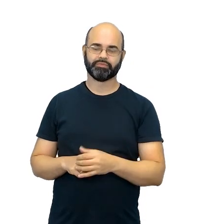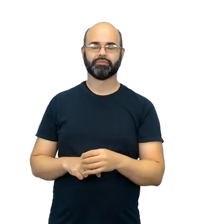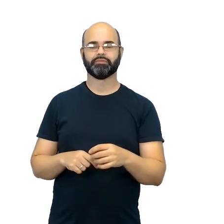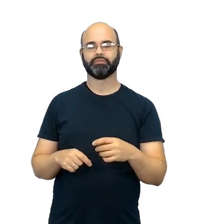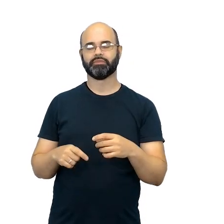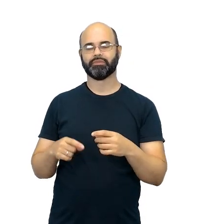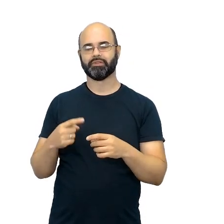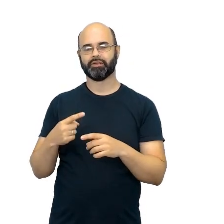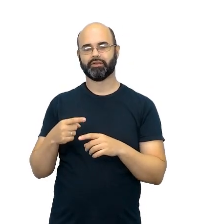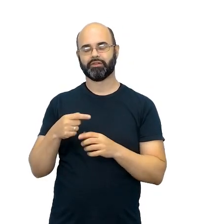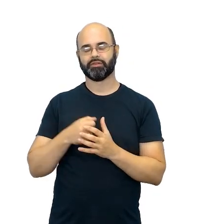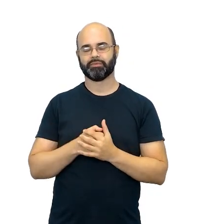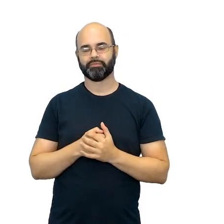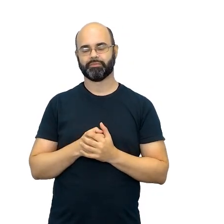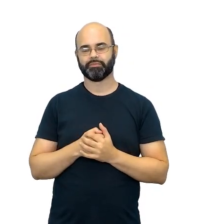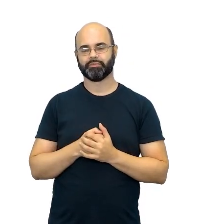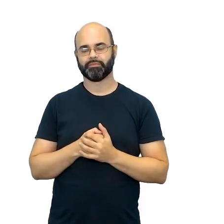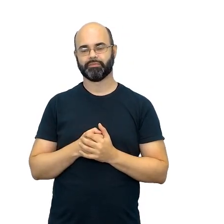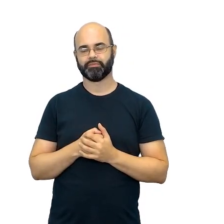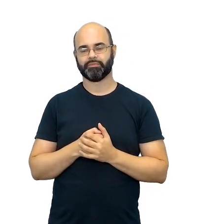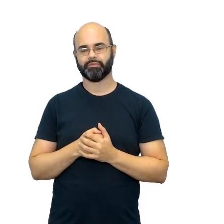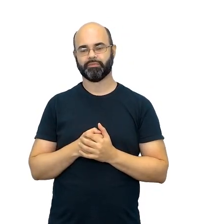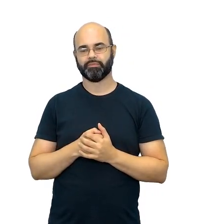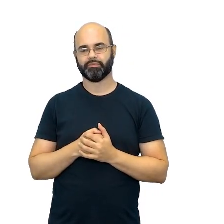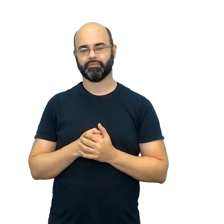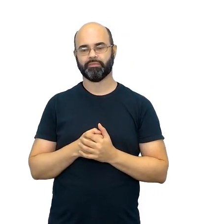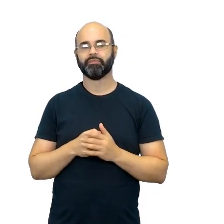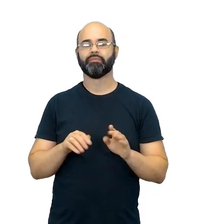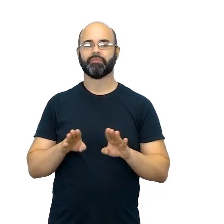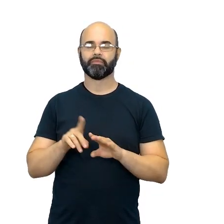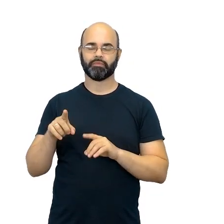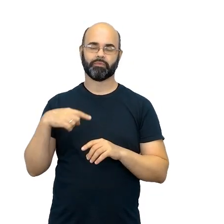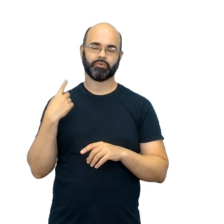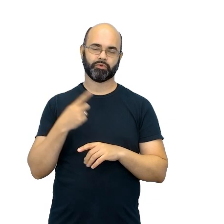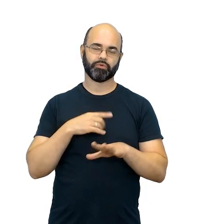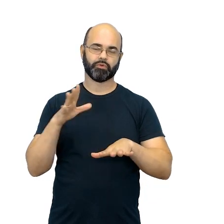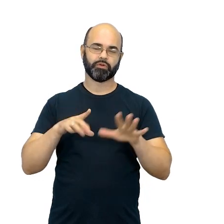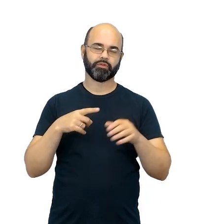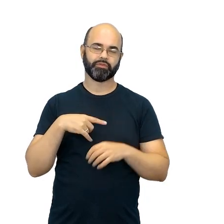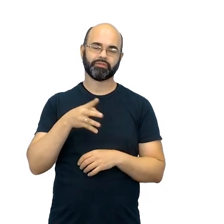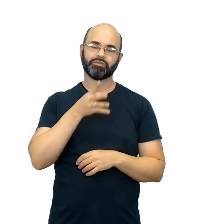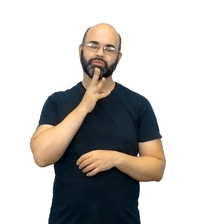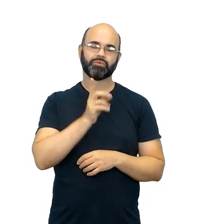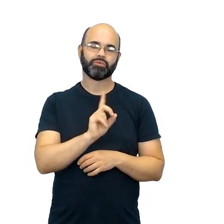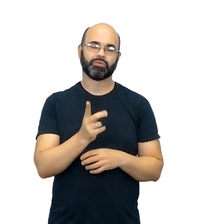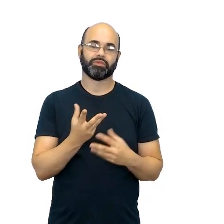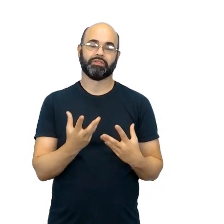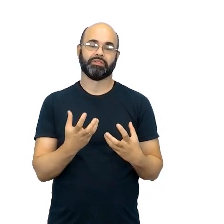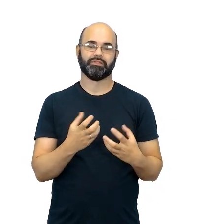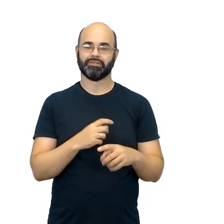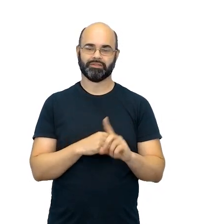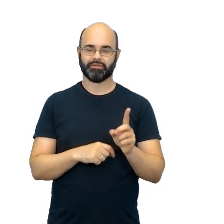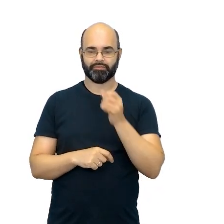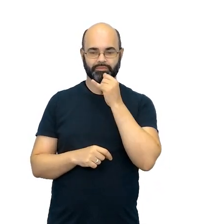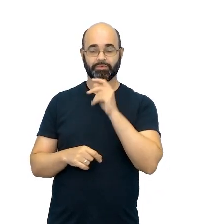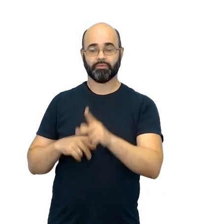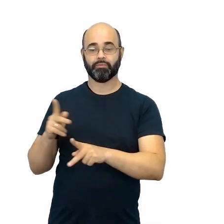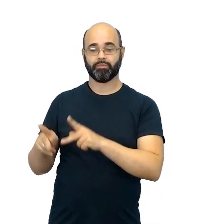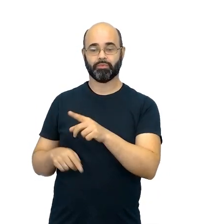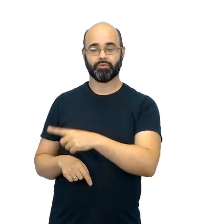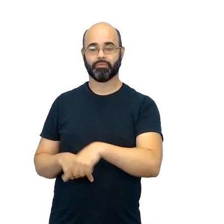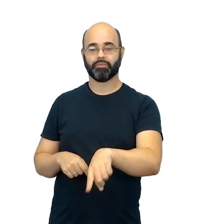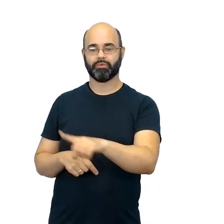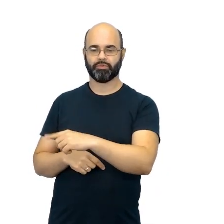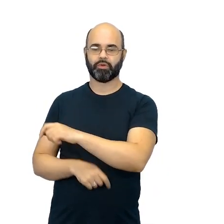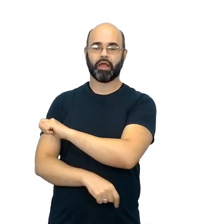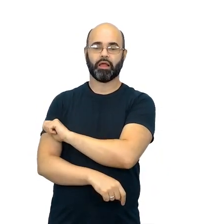escola e isso acaba acarretando, né, de a gente não conhecer tanto o nosso público-alvo ali, que são